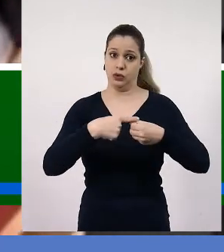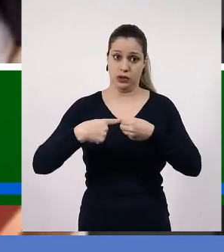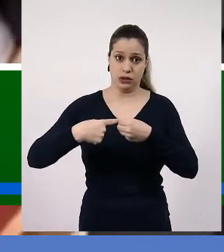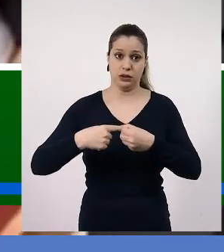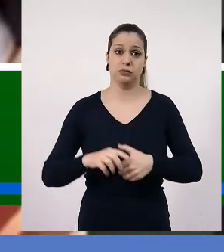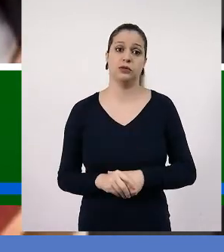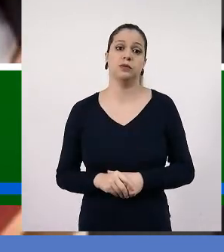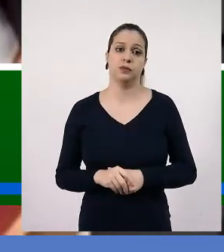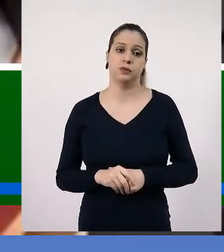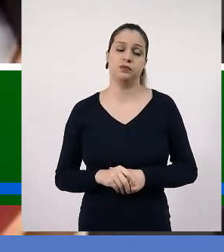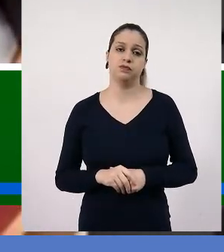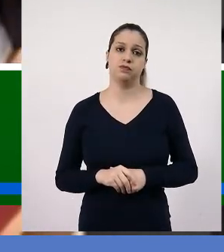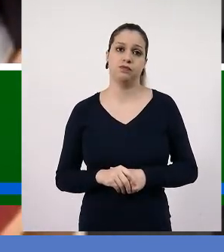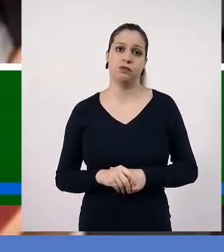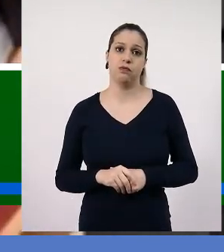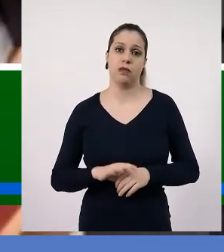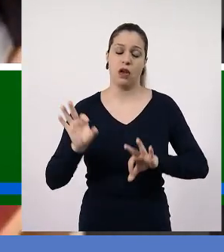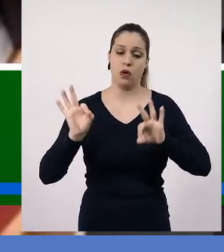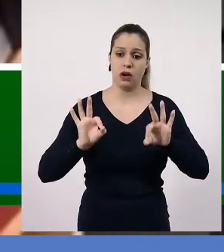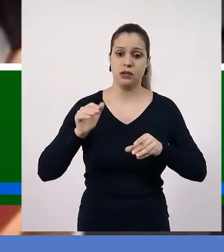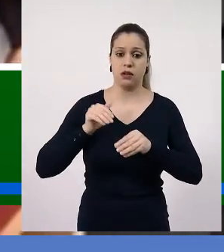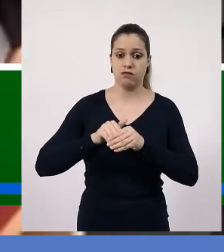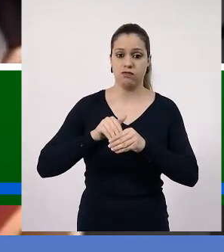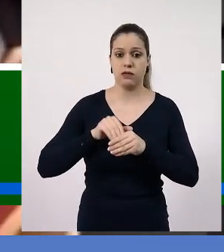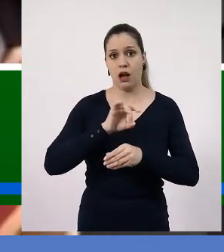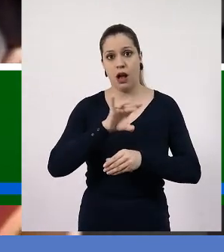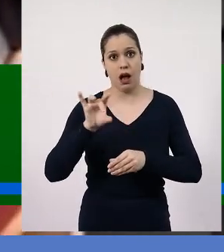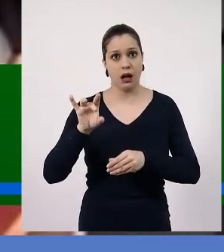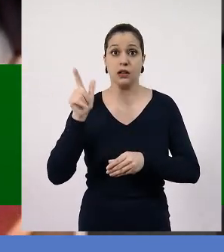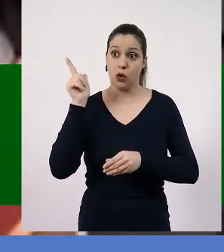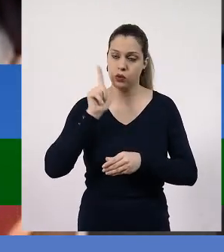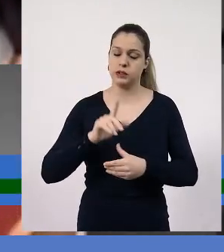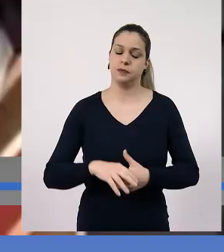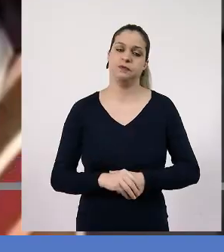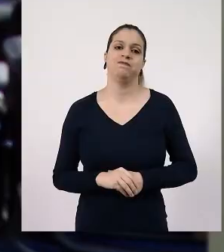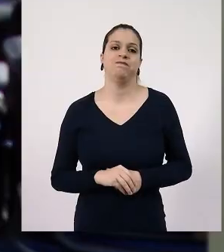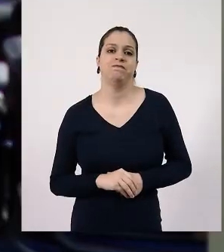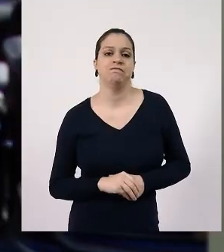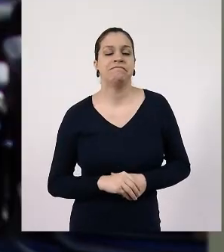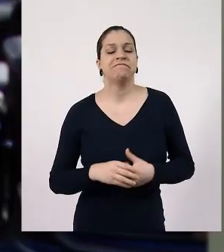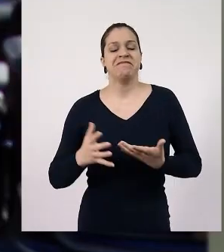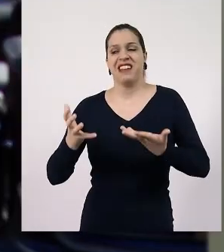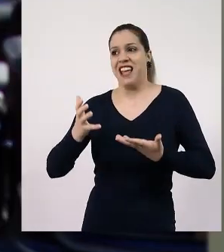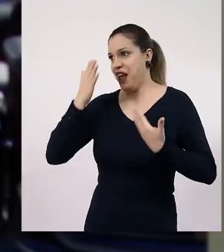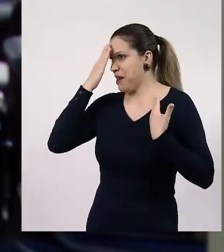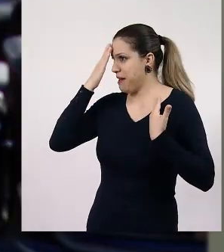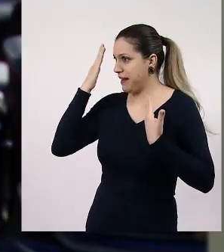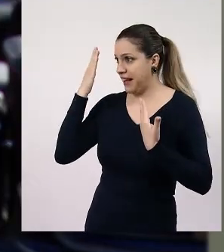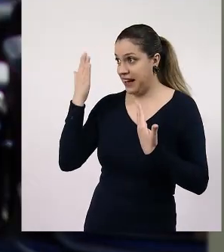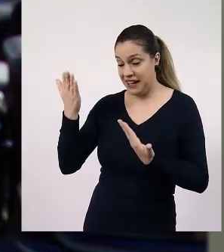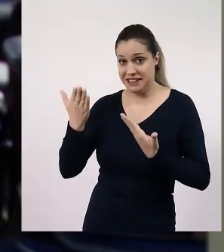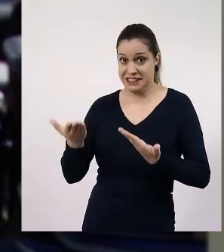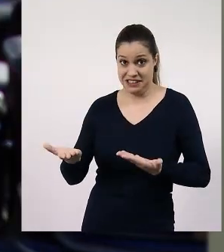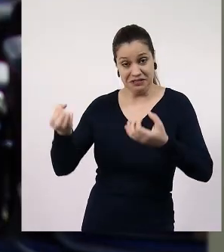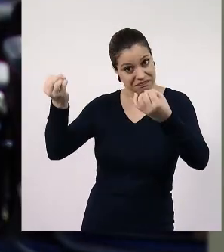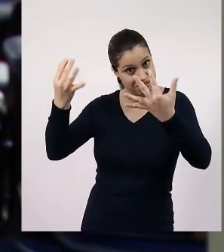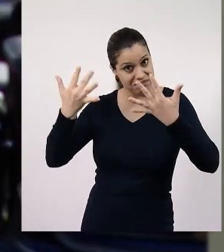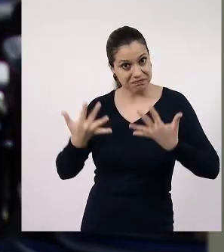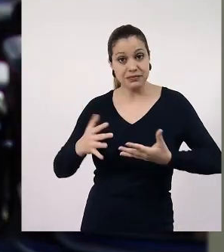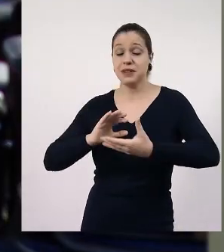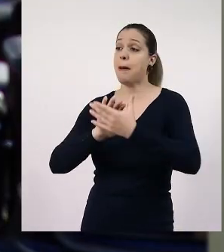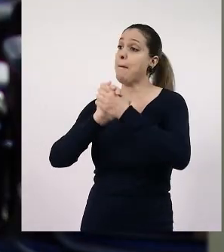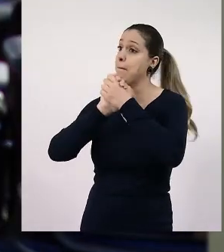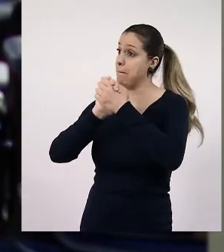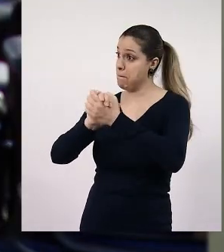obviamente, vir, então, para o crivo eleitoral, que seria já as eleições. Deputada, eu quero agradecer